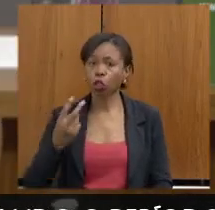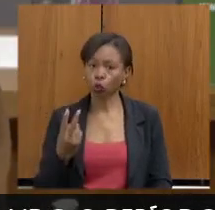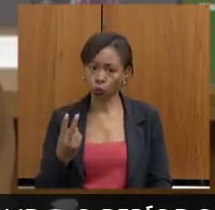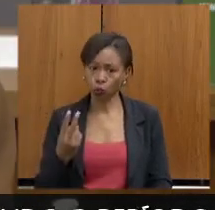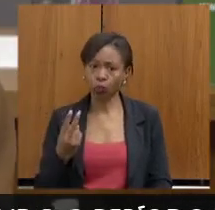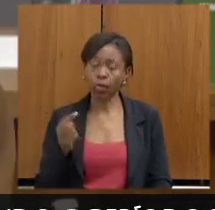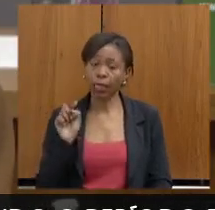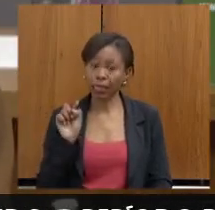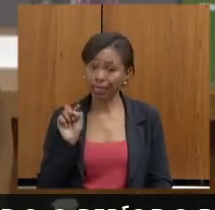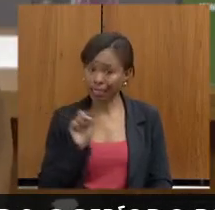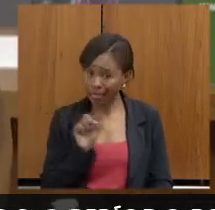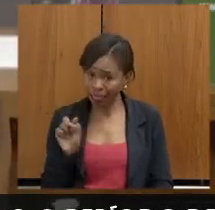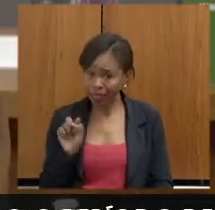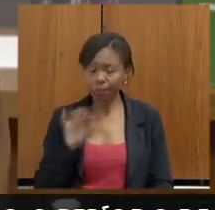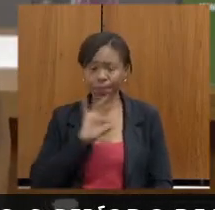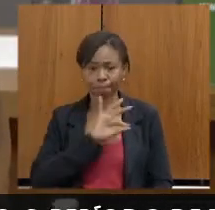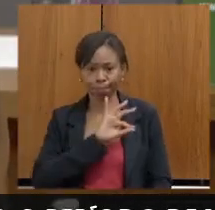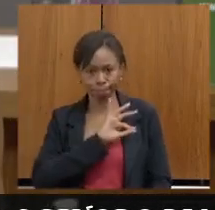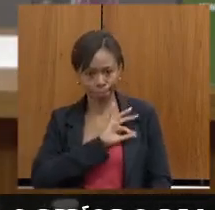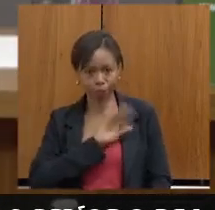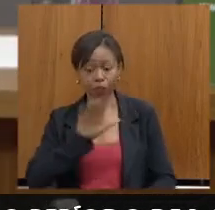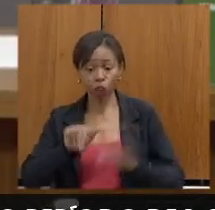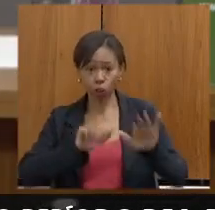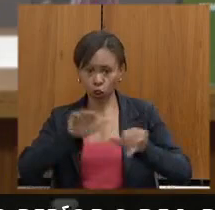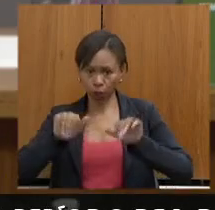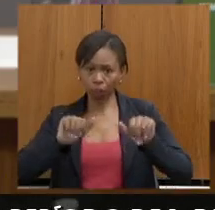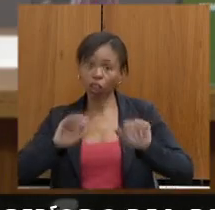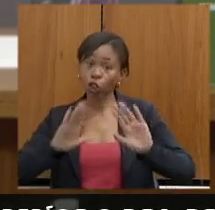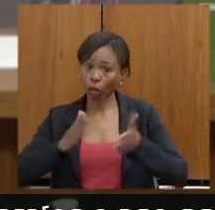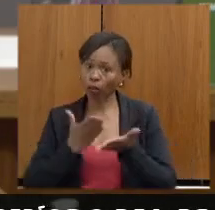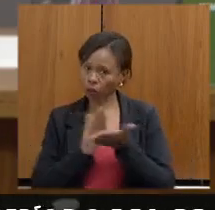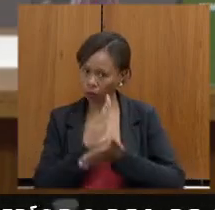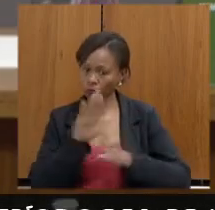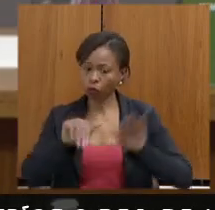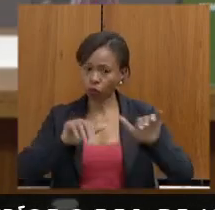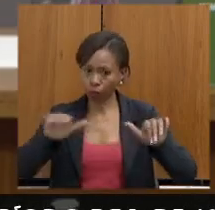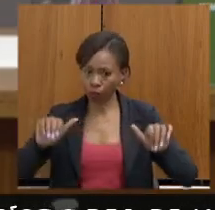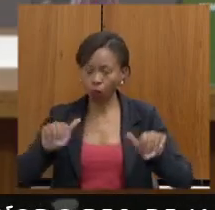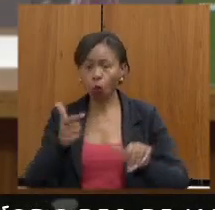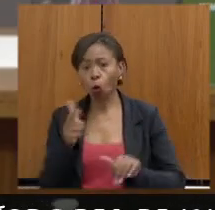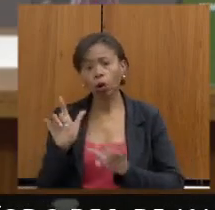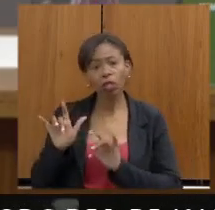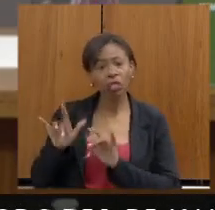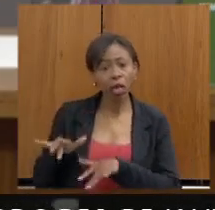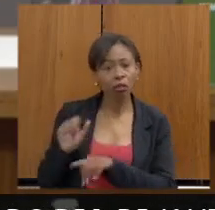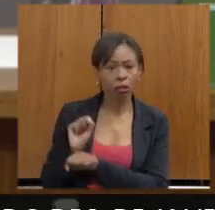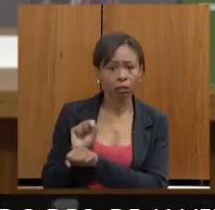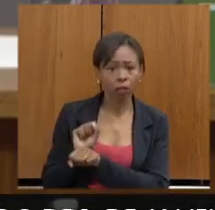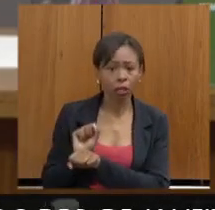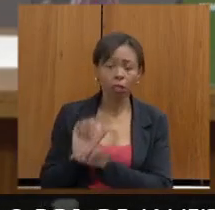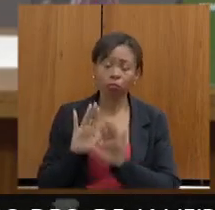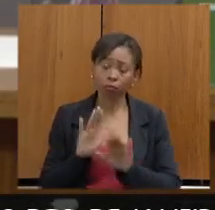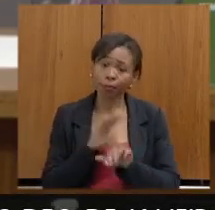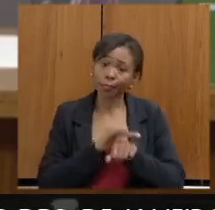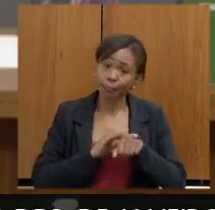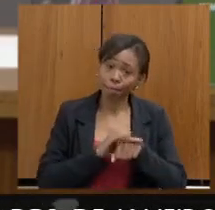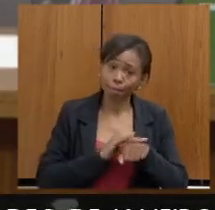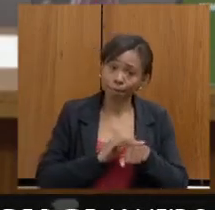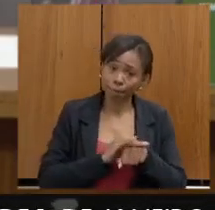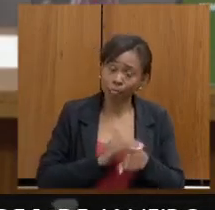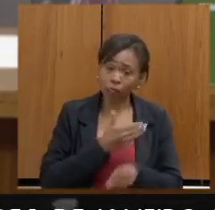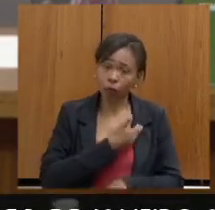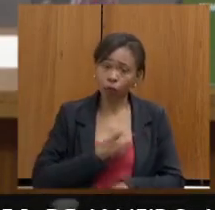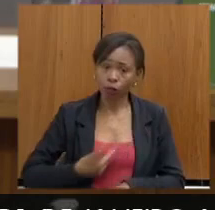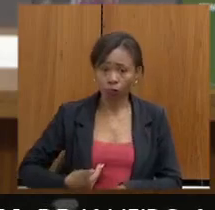né vão ser chamado dentro do que já tá aprovado e com relação aos essa dentro nós também estamos conversando conversando